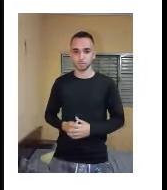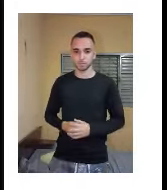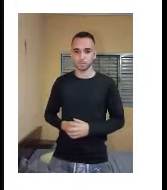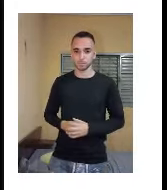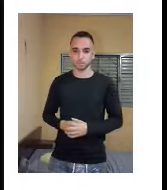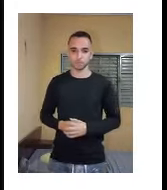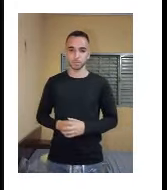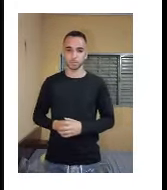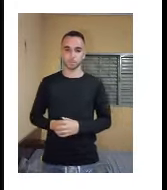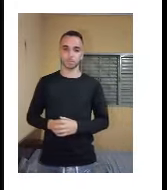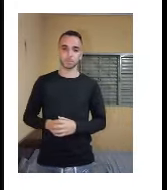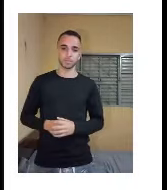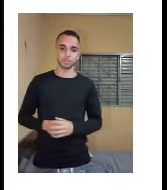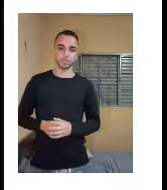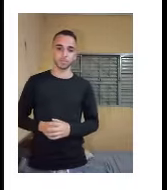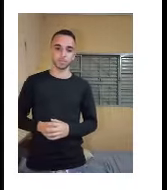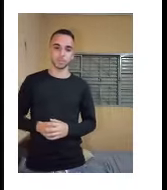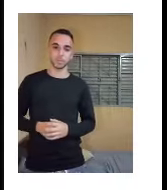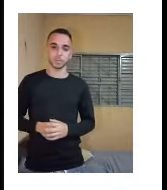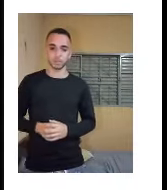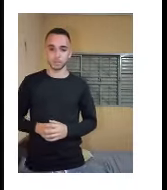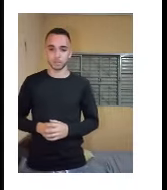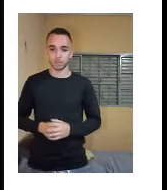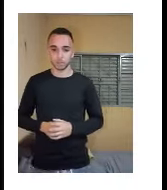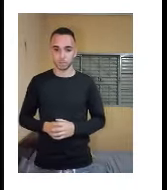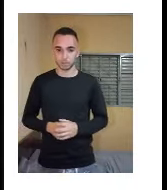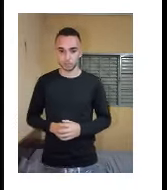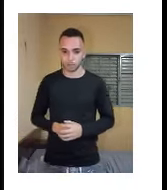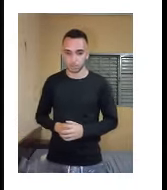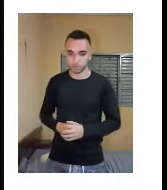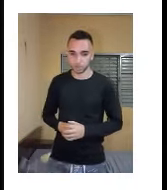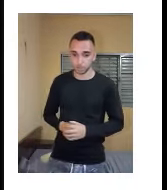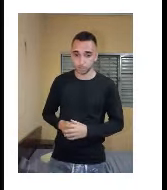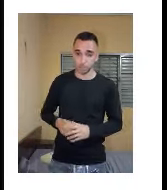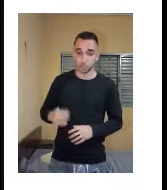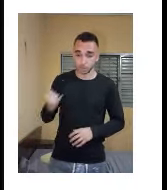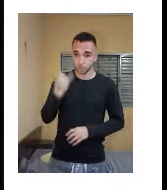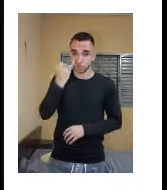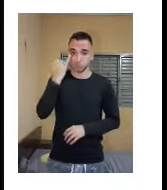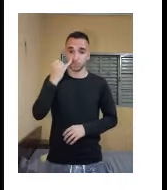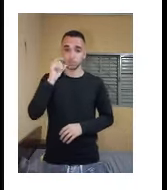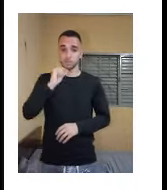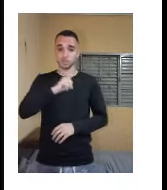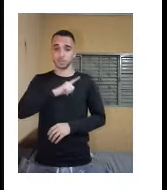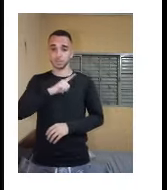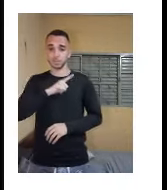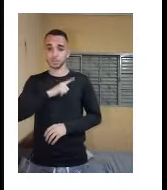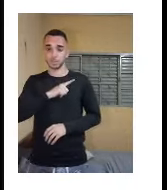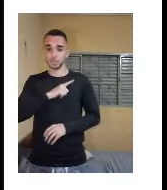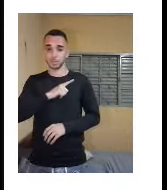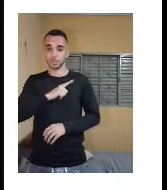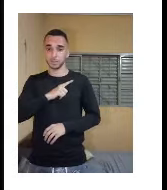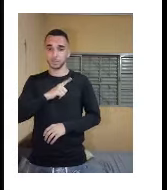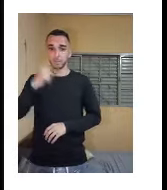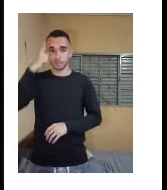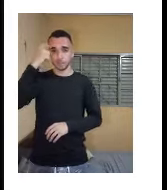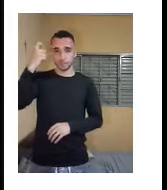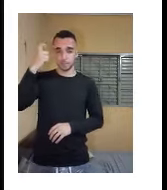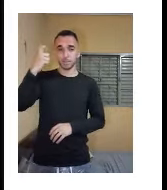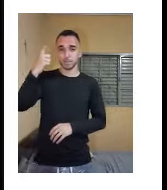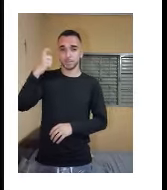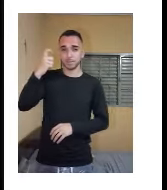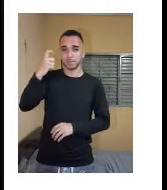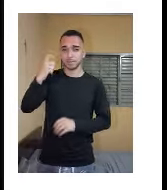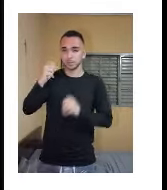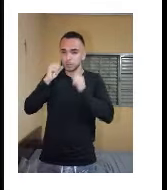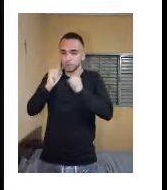os resultados que emergiram dessa conferência, de que ainda é possível atingir